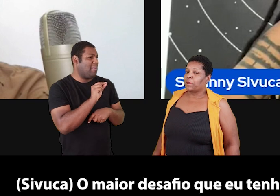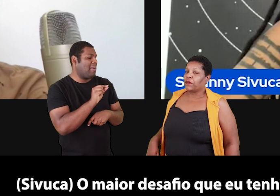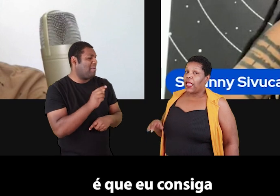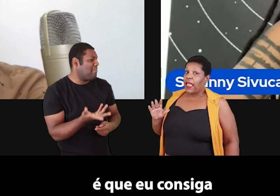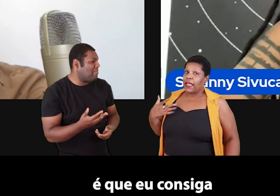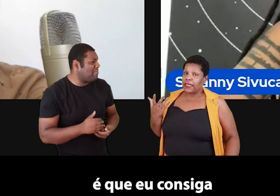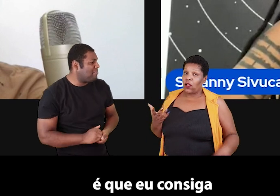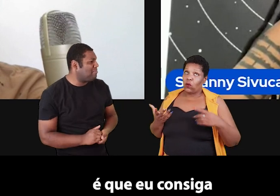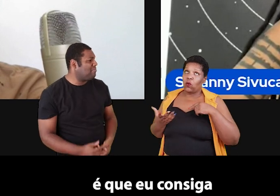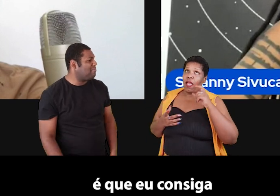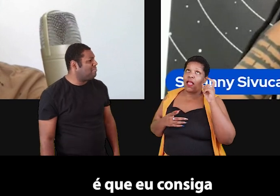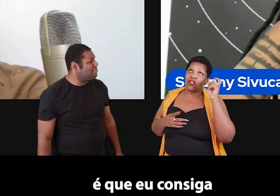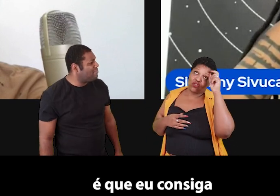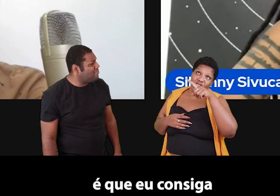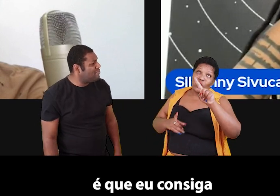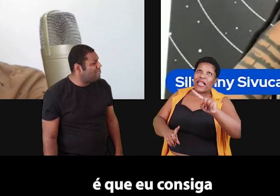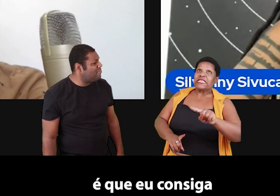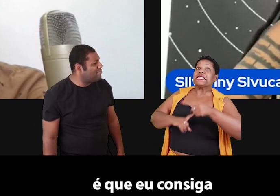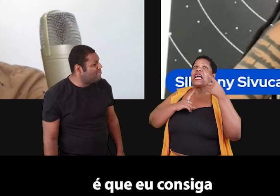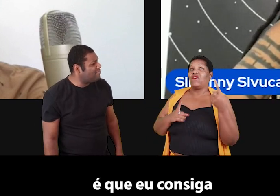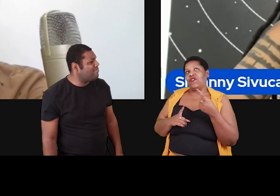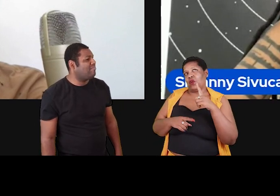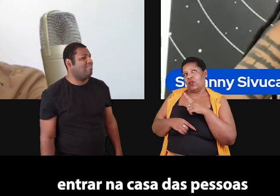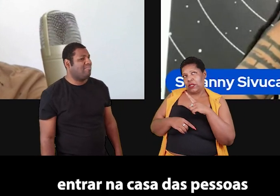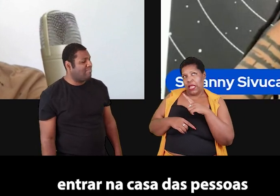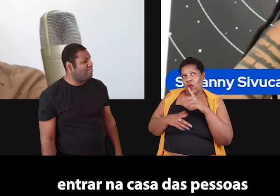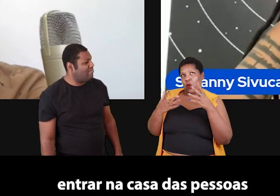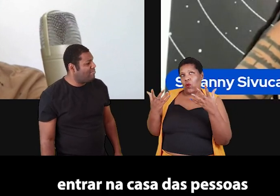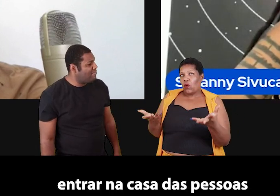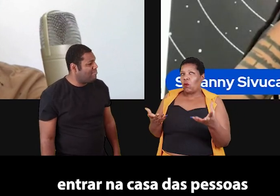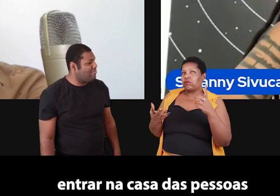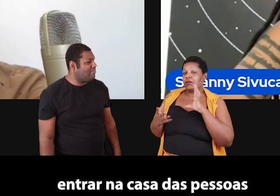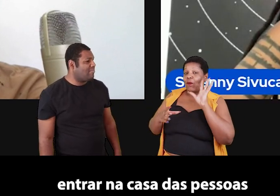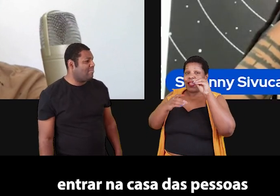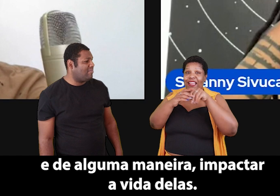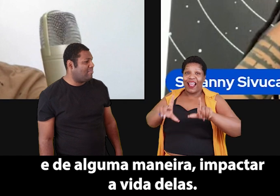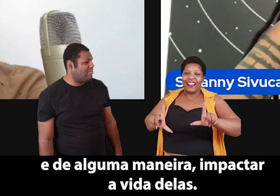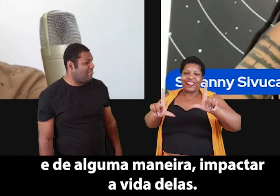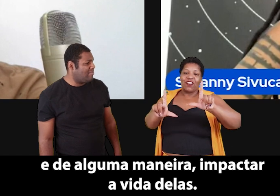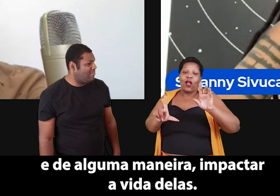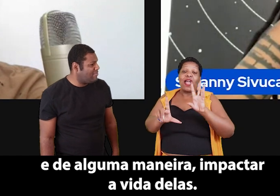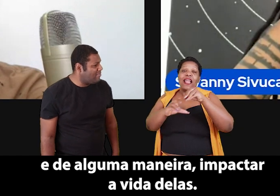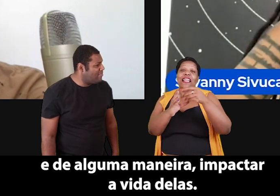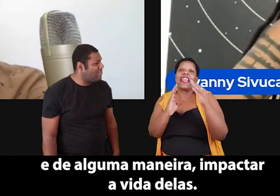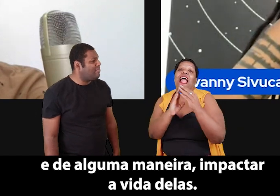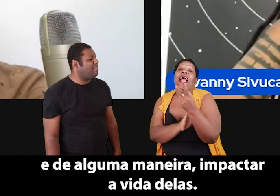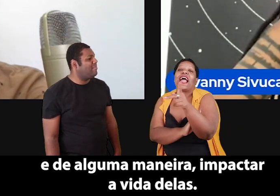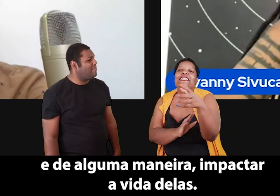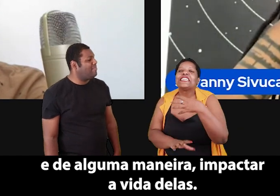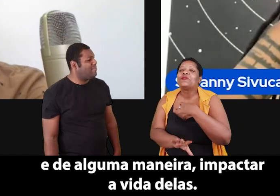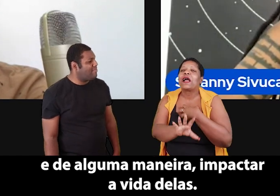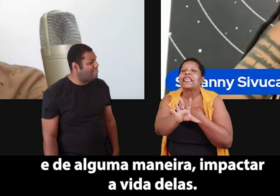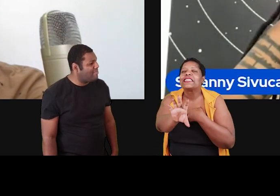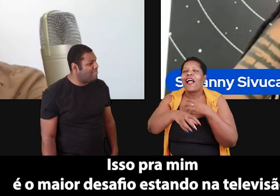tenho é que eu consiga entrar na casa das pessoas e de alguma maneira impactar a